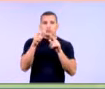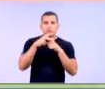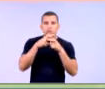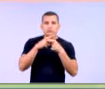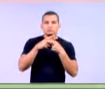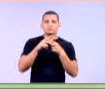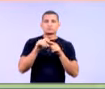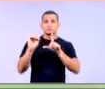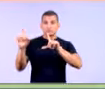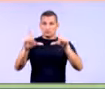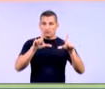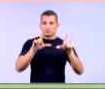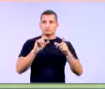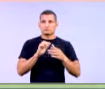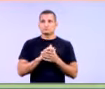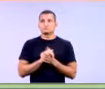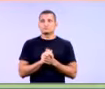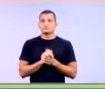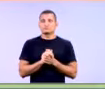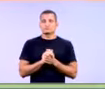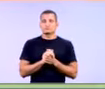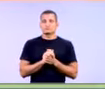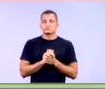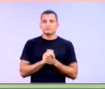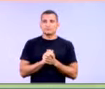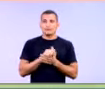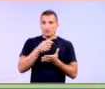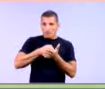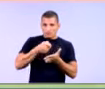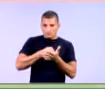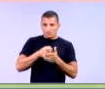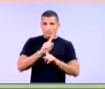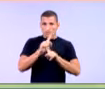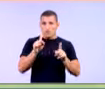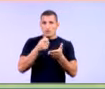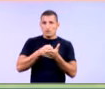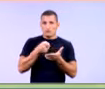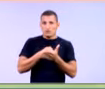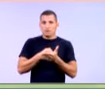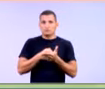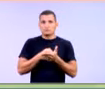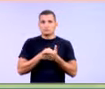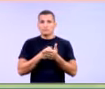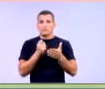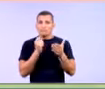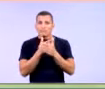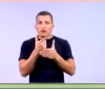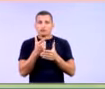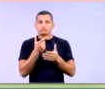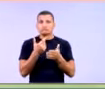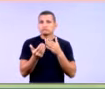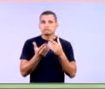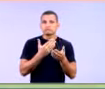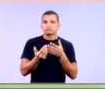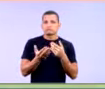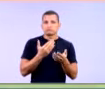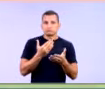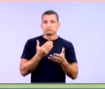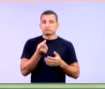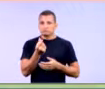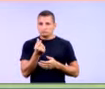Ele não tem, a empresa, ela não é obrigada a pagar qualquer tipo de